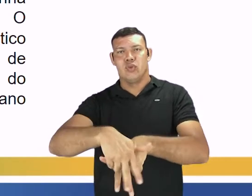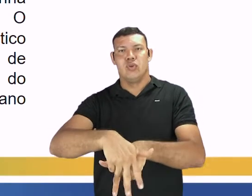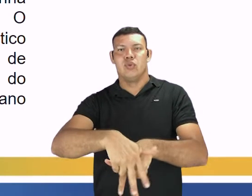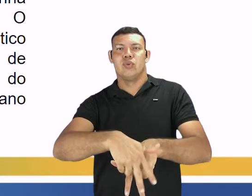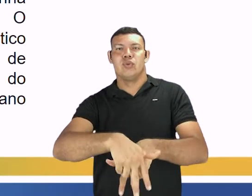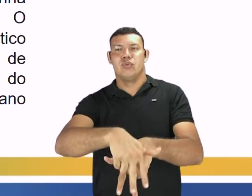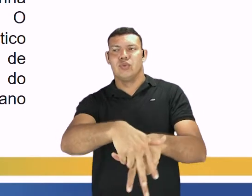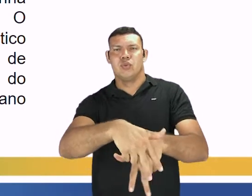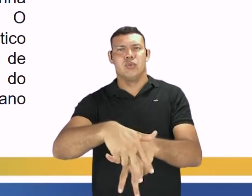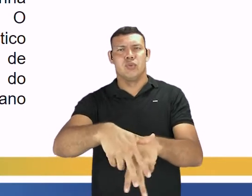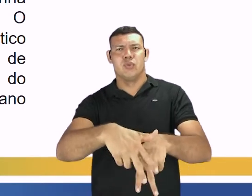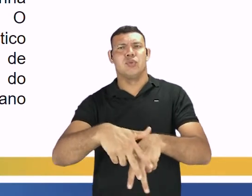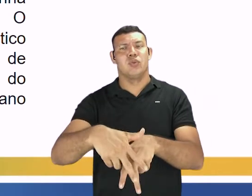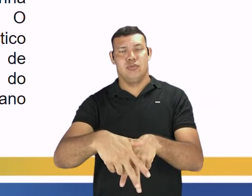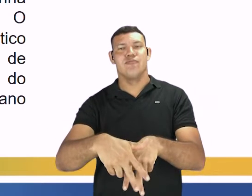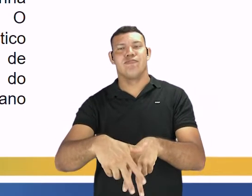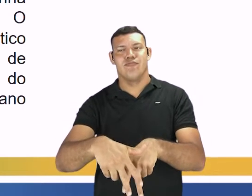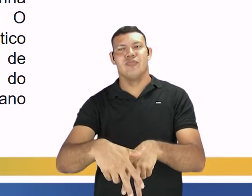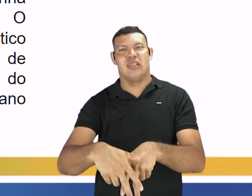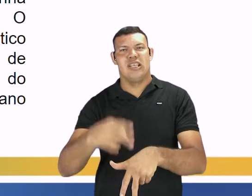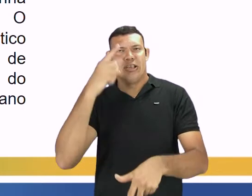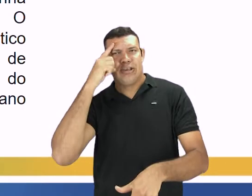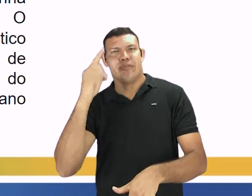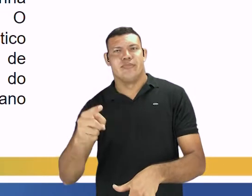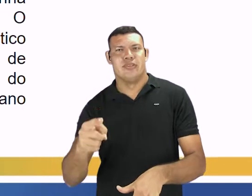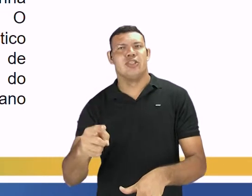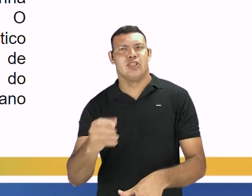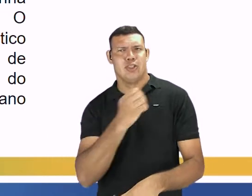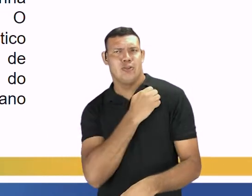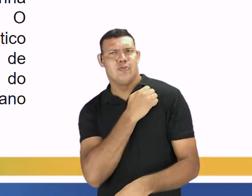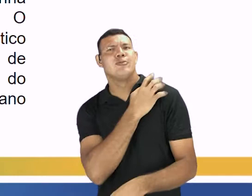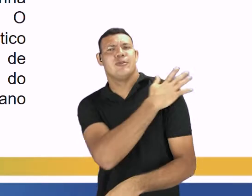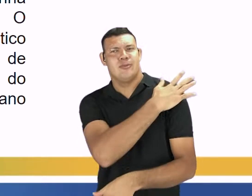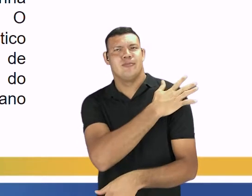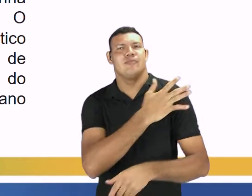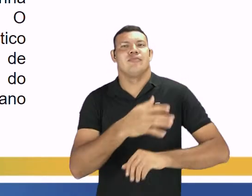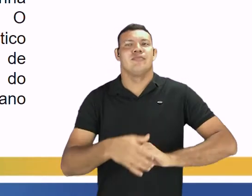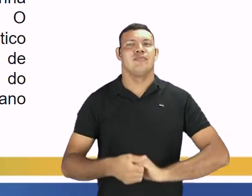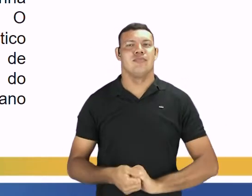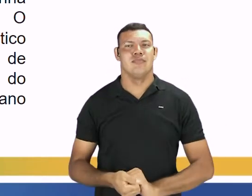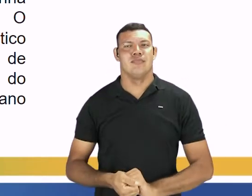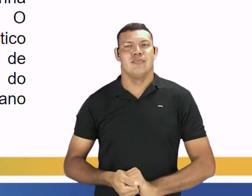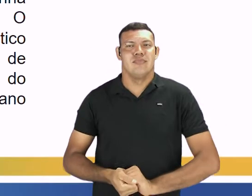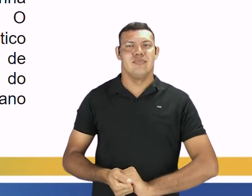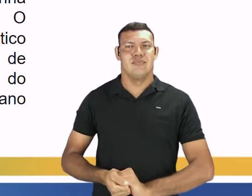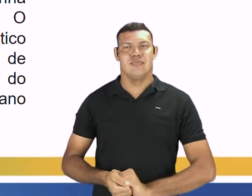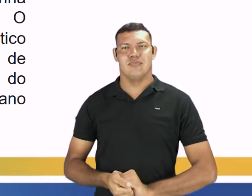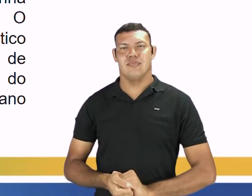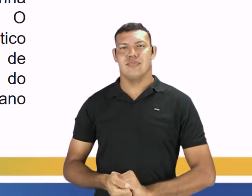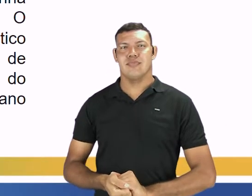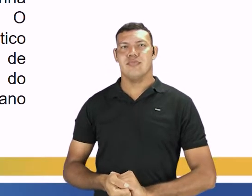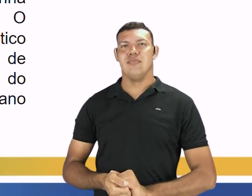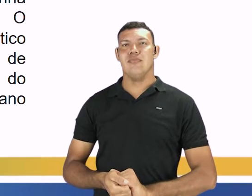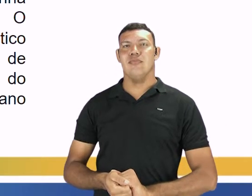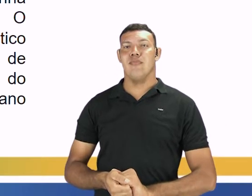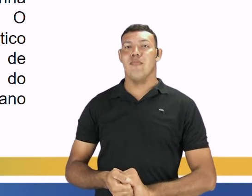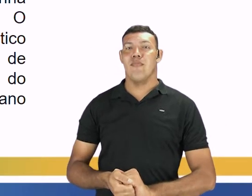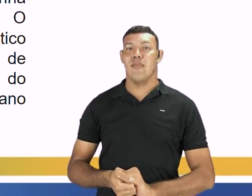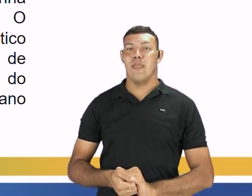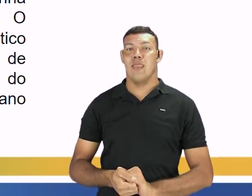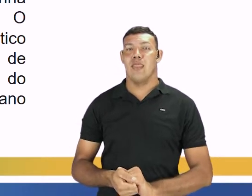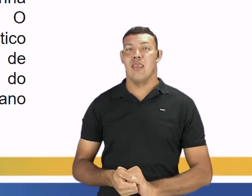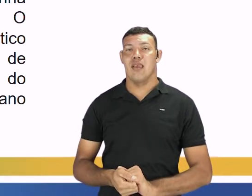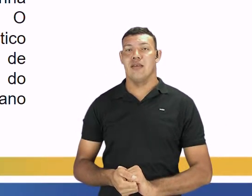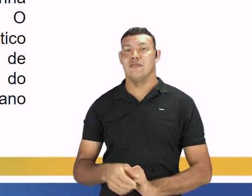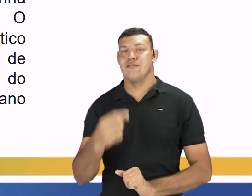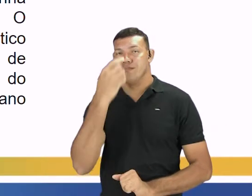ele vai votar aí em quem mandaram, em quem o coronel mandou que ele votasse, né? E do outro lado também a gente tem